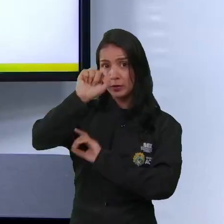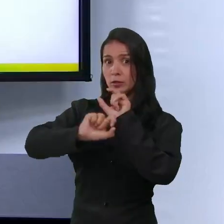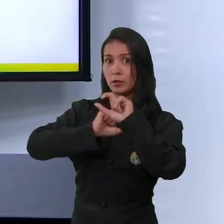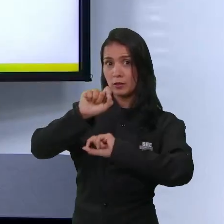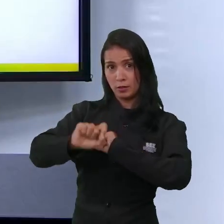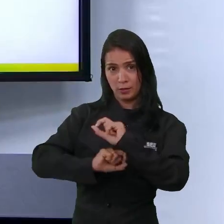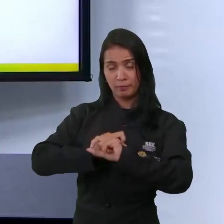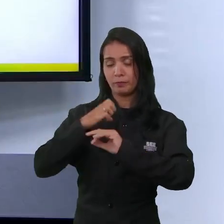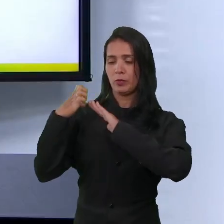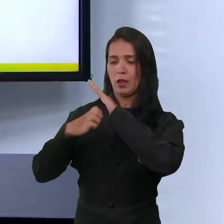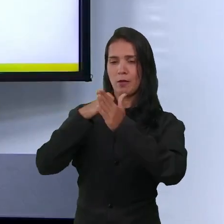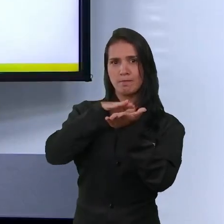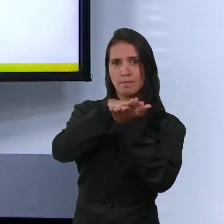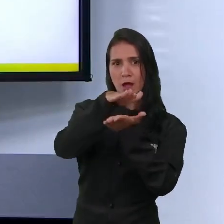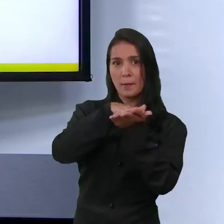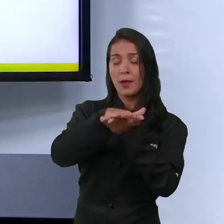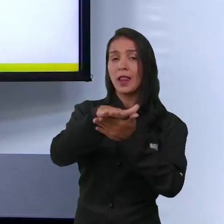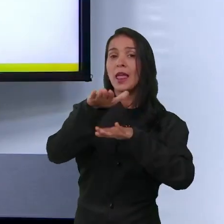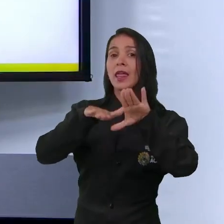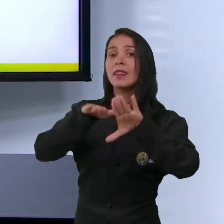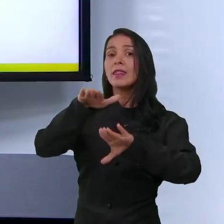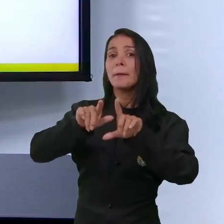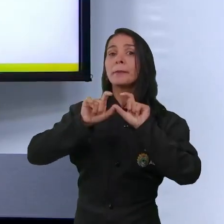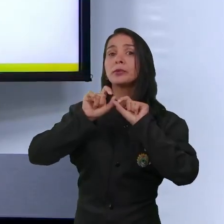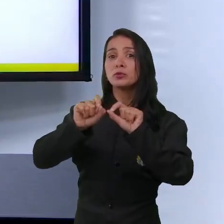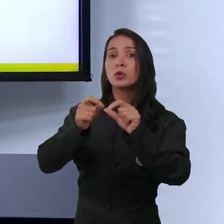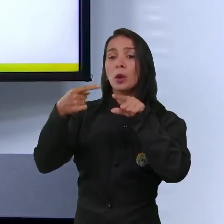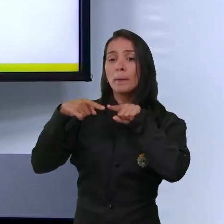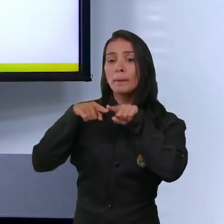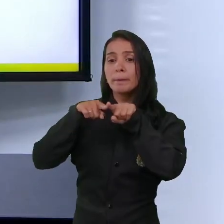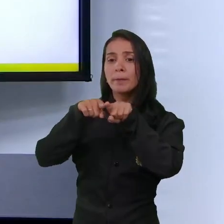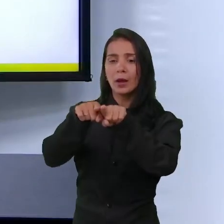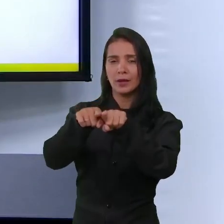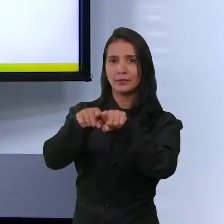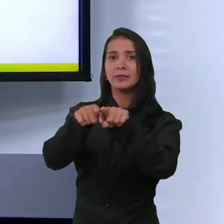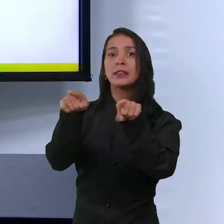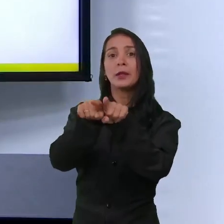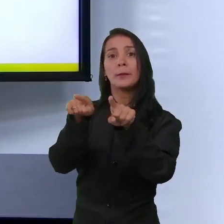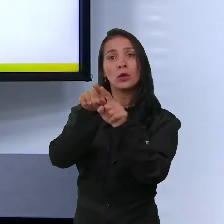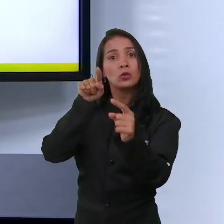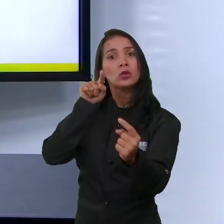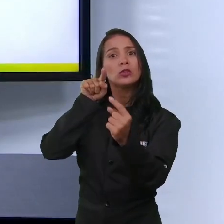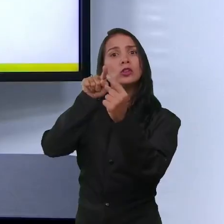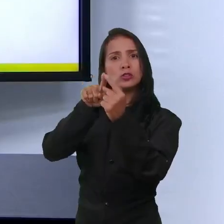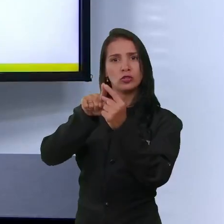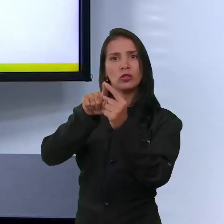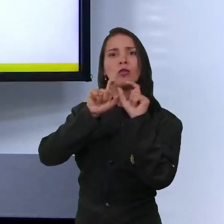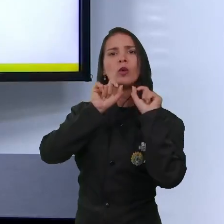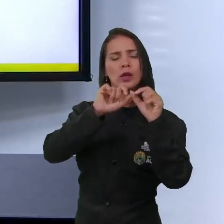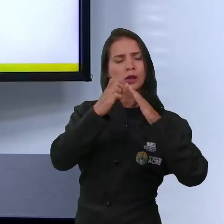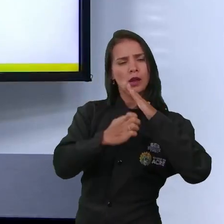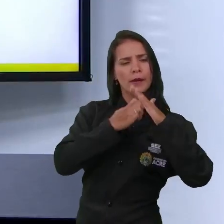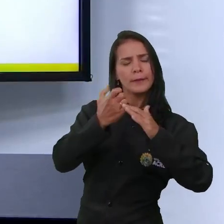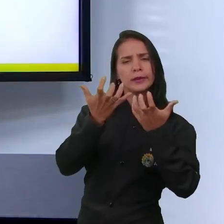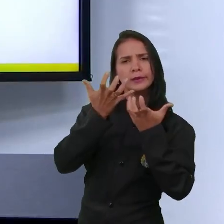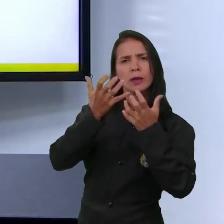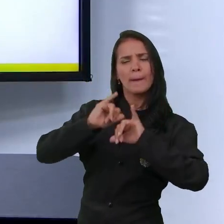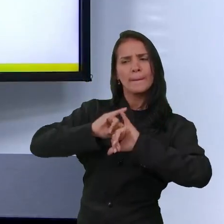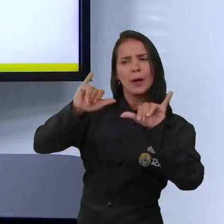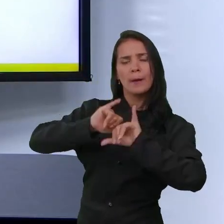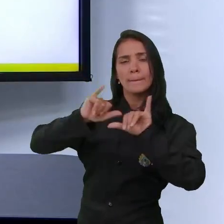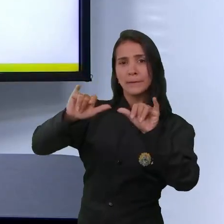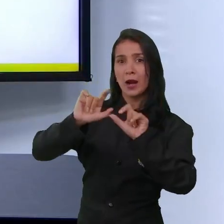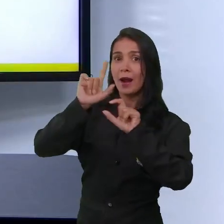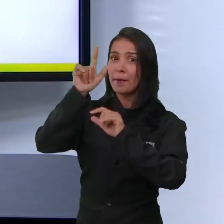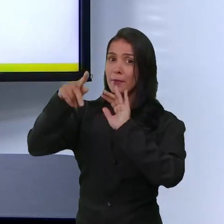o editorial vai depender ali da linha, do que a empresa quer dizer, enunciar, vai depender de um ponto